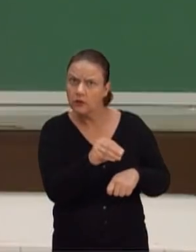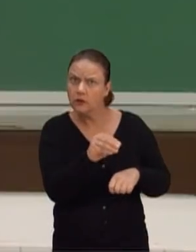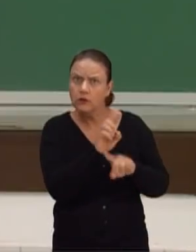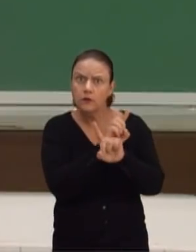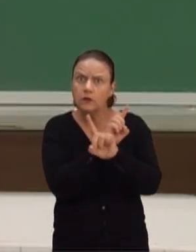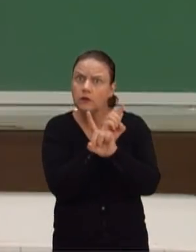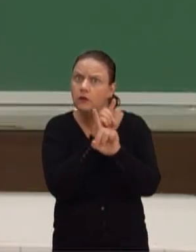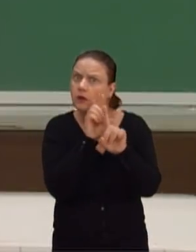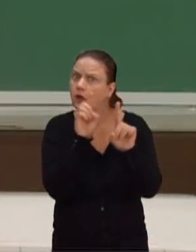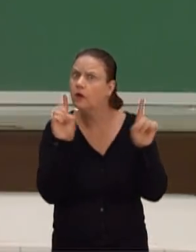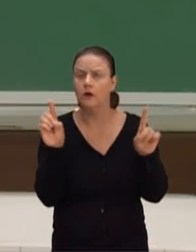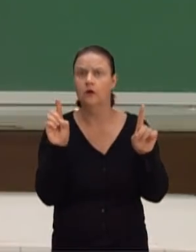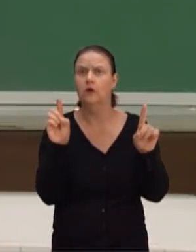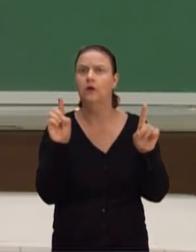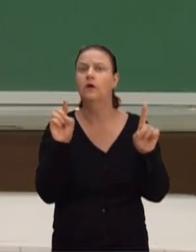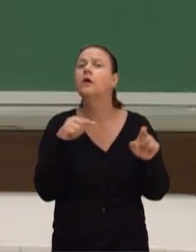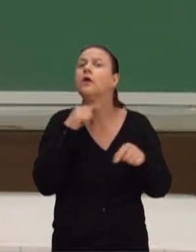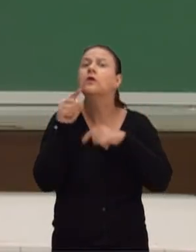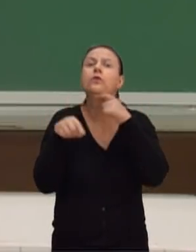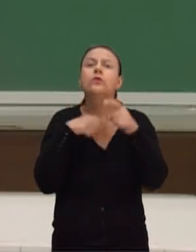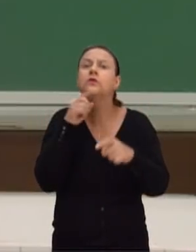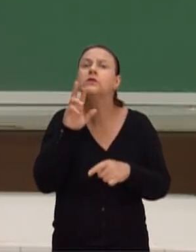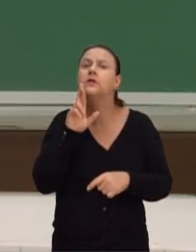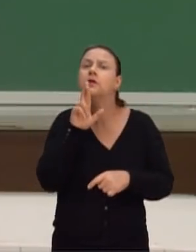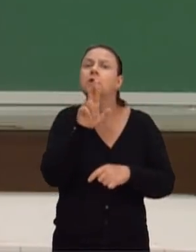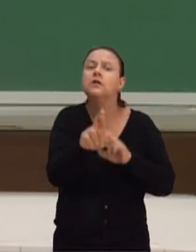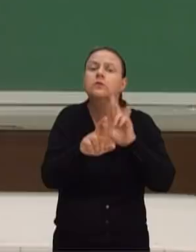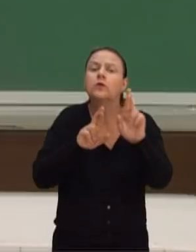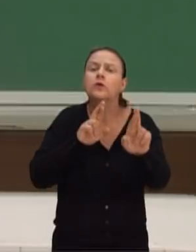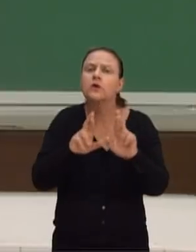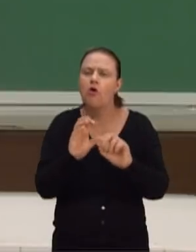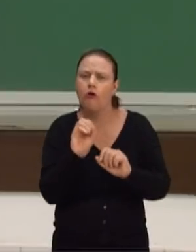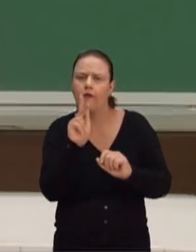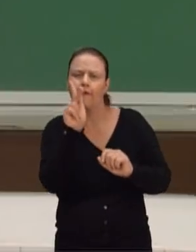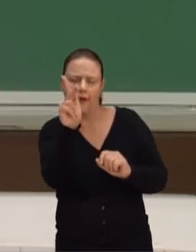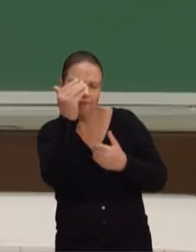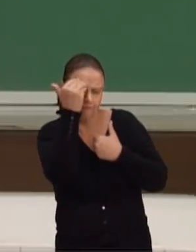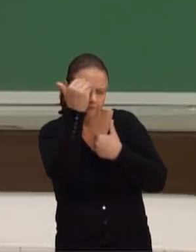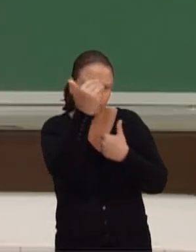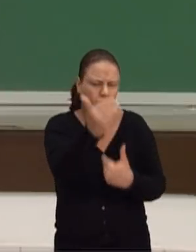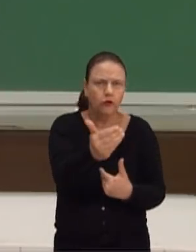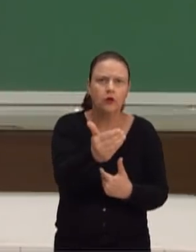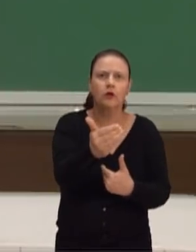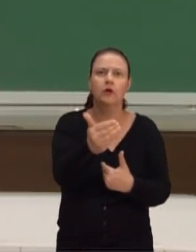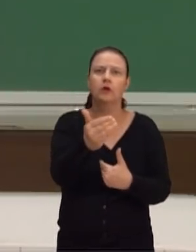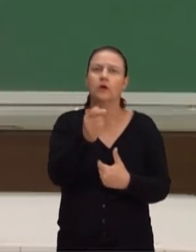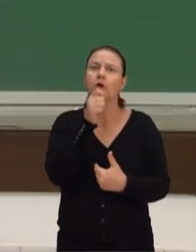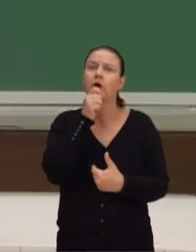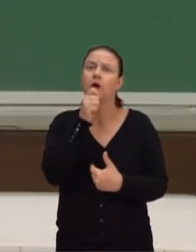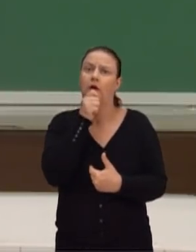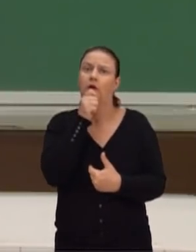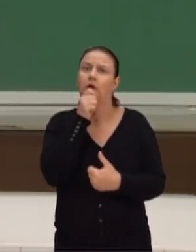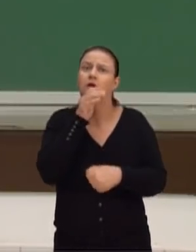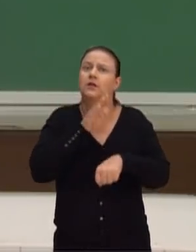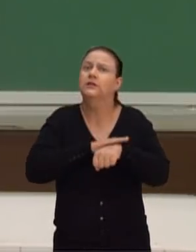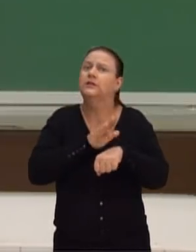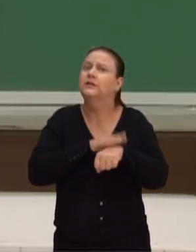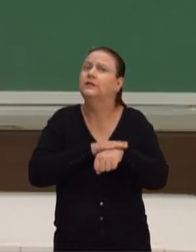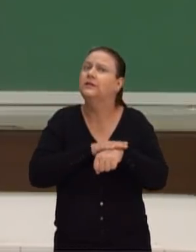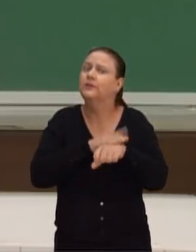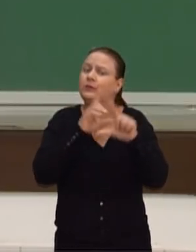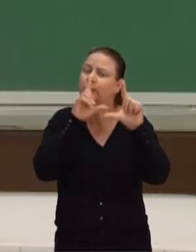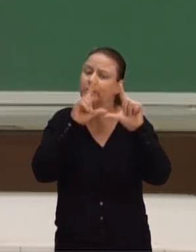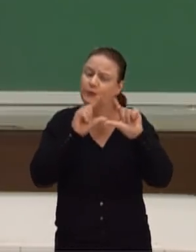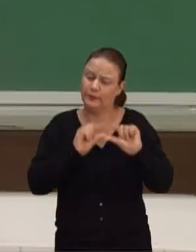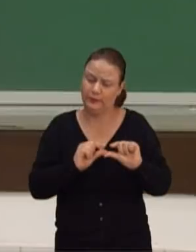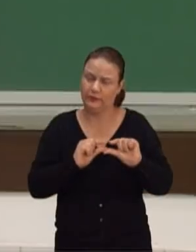A professora só não respondeu ainda com um ok, com muito obrigada, lá, porque a professora ainda não teve tempo, mas